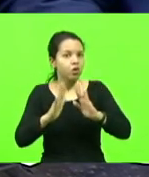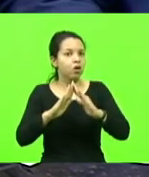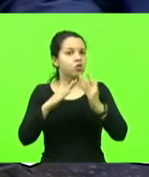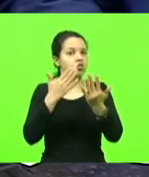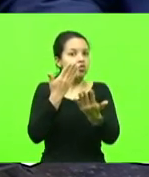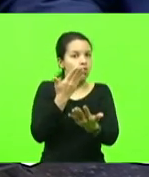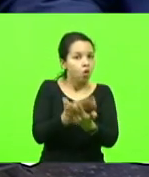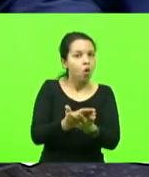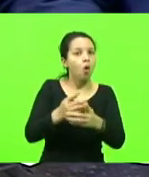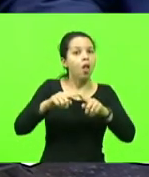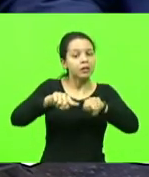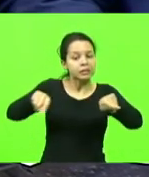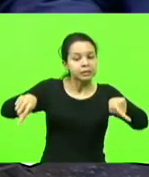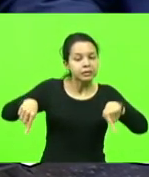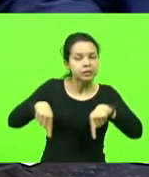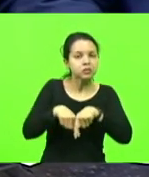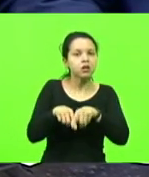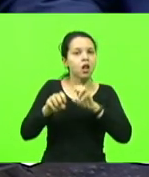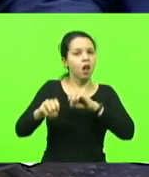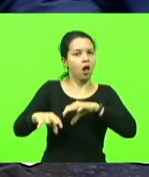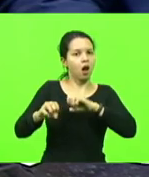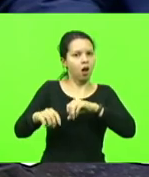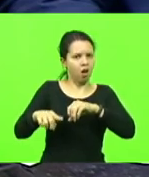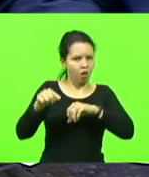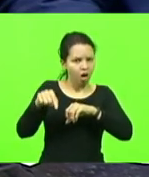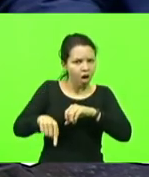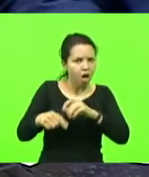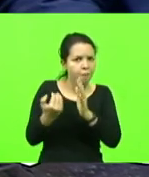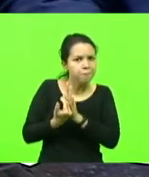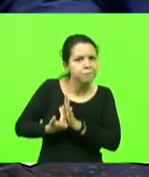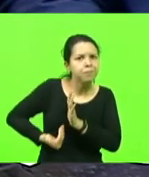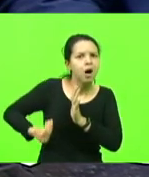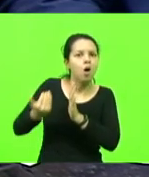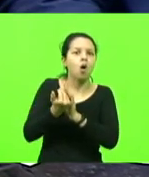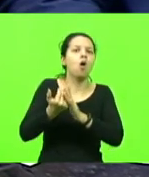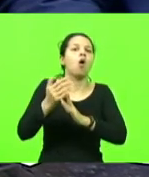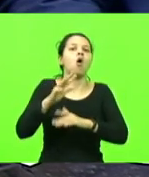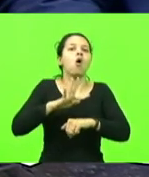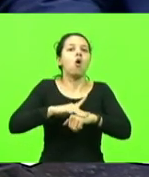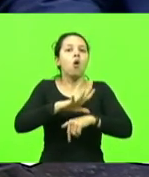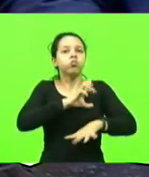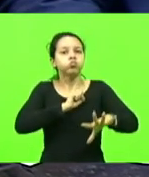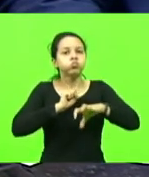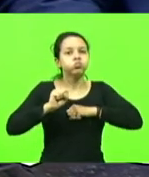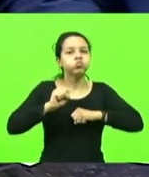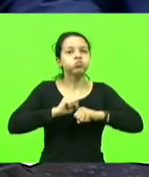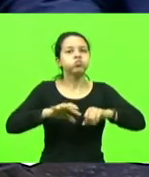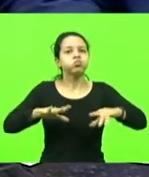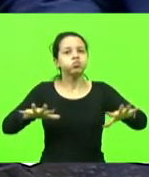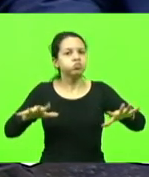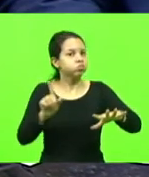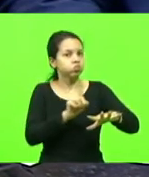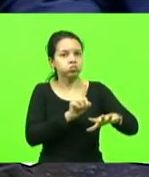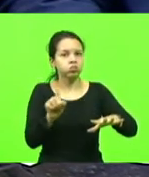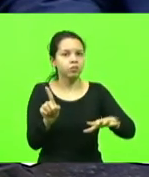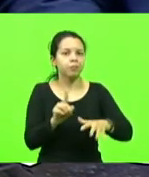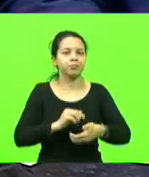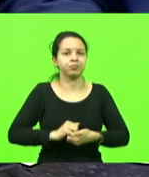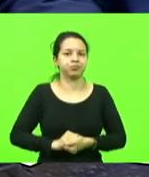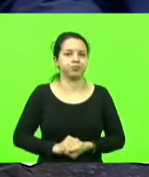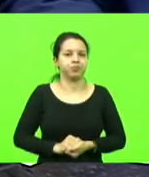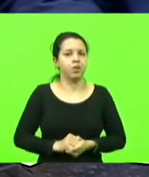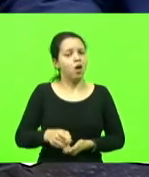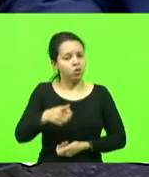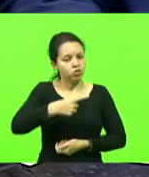sala de aula não está entre os maiores vetores de transmissão do vírus. A esta altura do